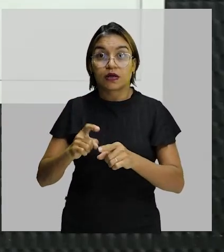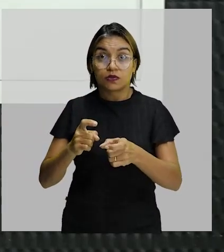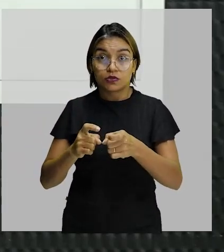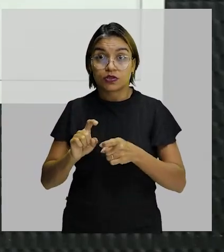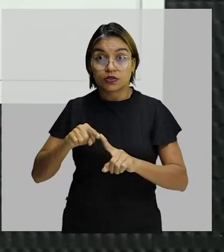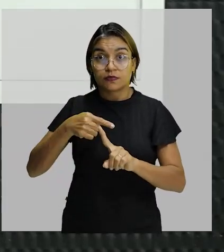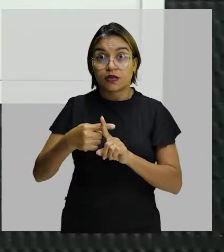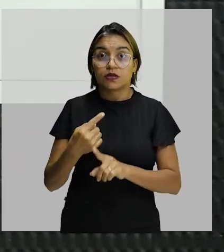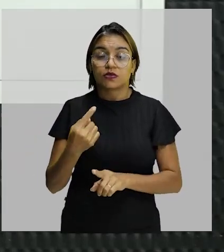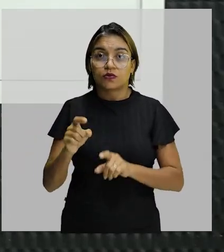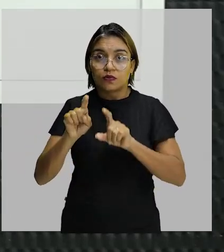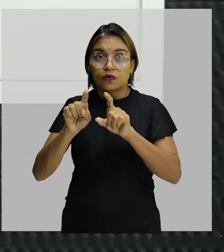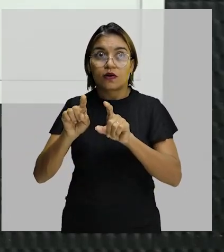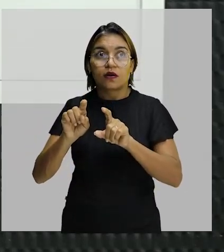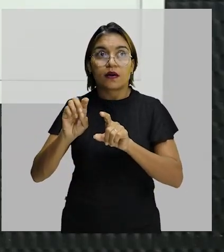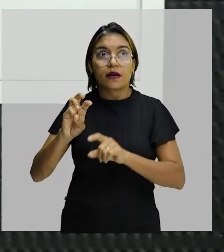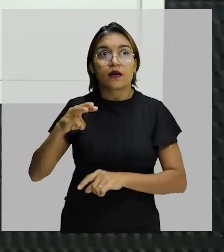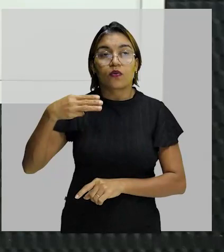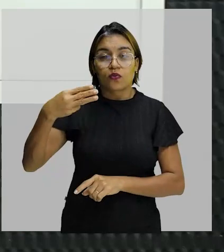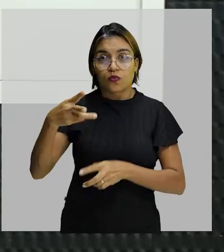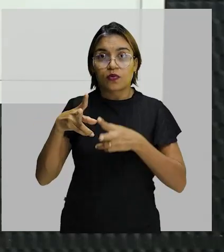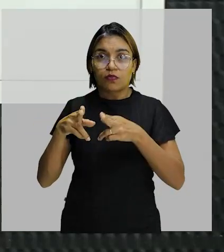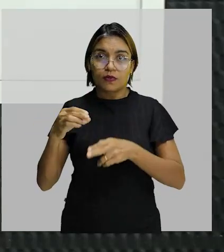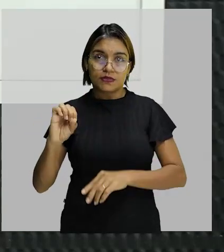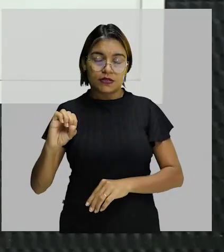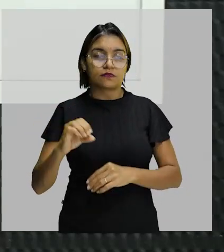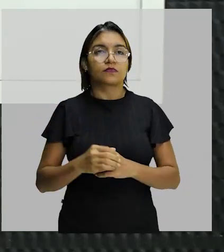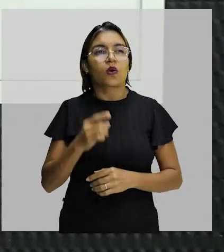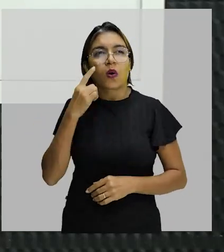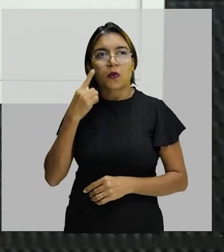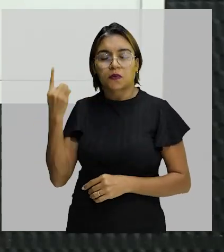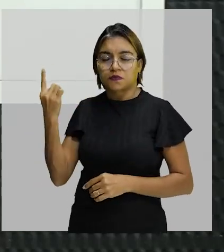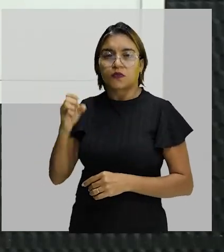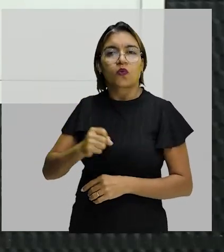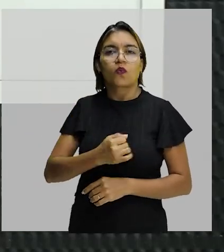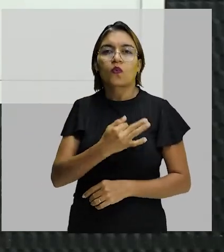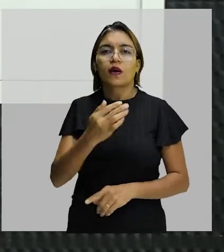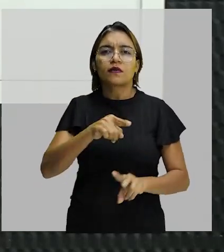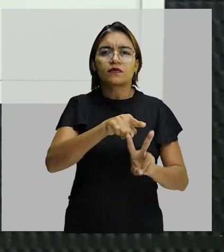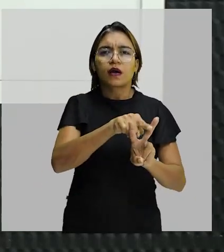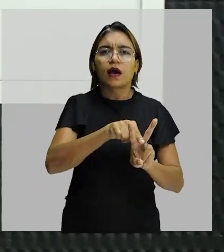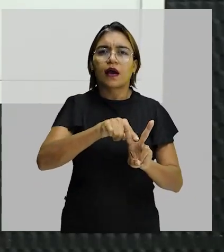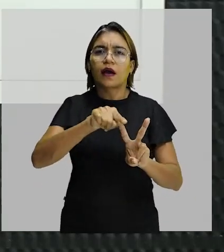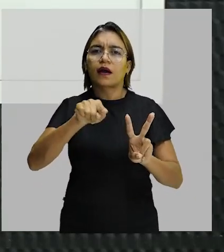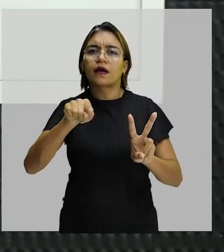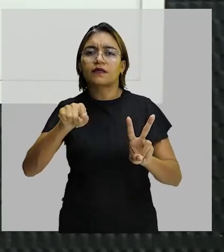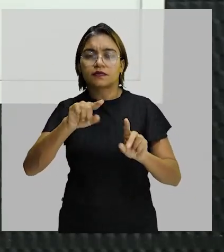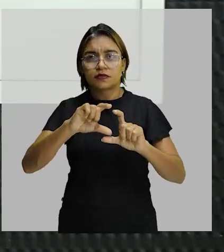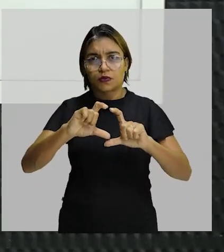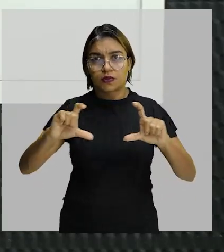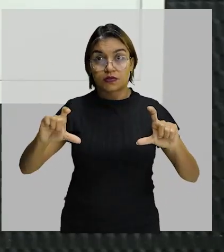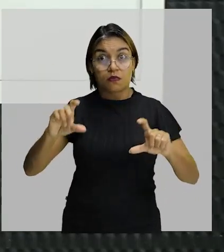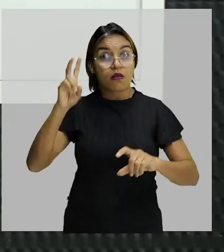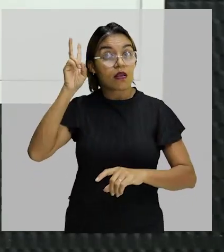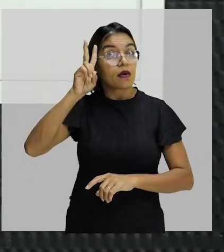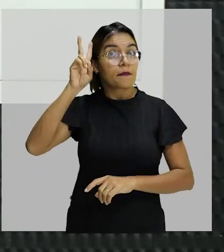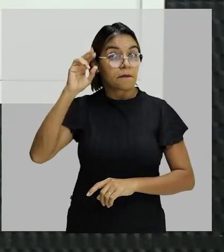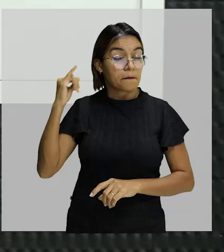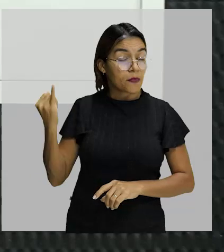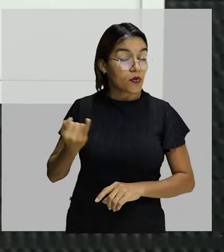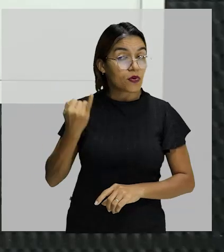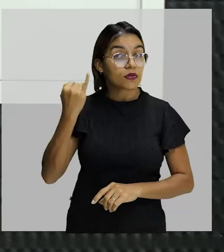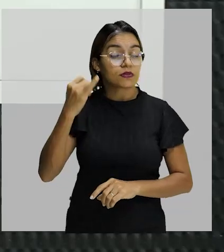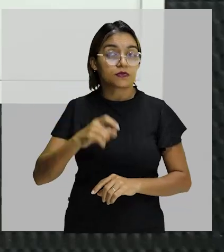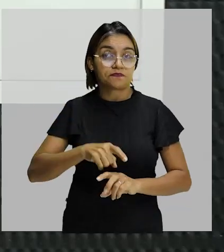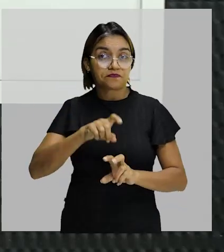a zero. Ele quer saber quantas raízes tem essa equação. Turminha, esse x aqui, lembrando, isso aqui é importante, que